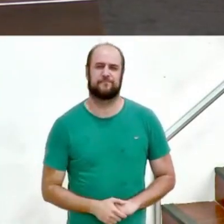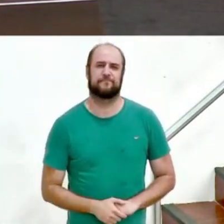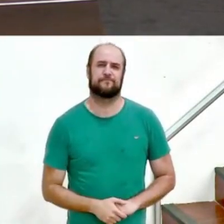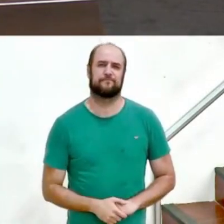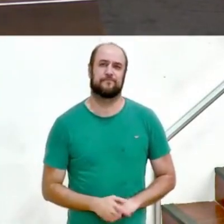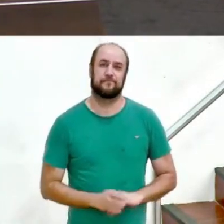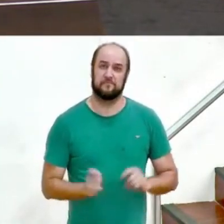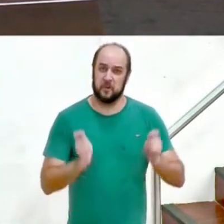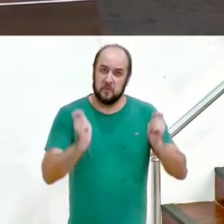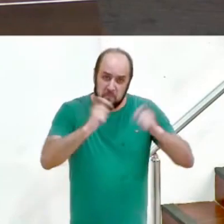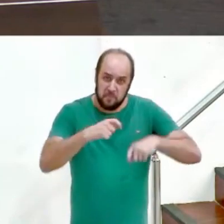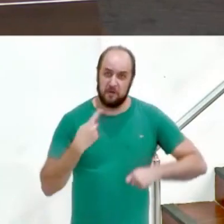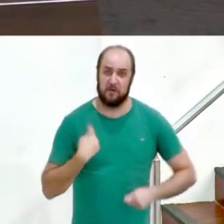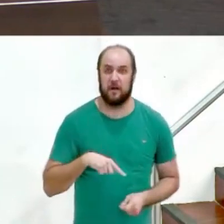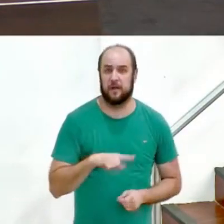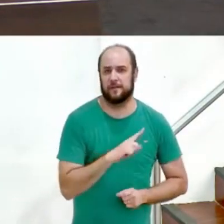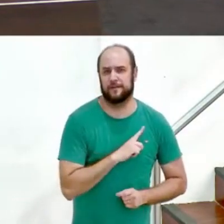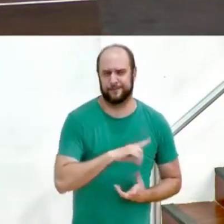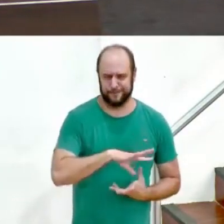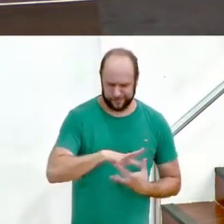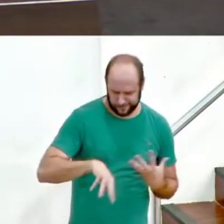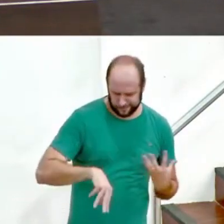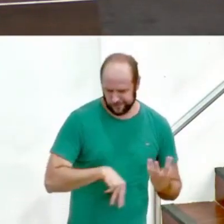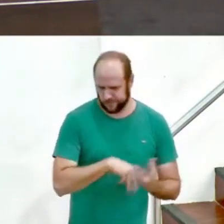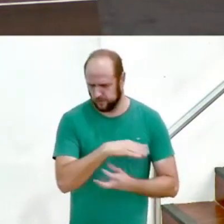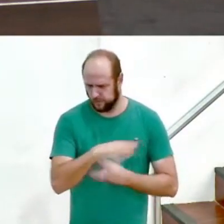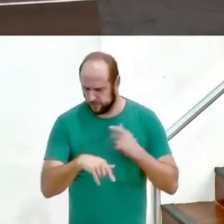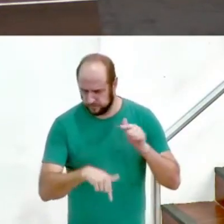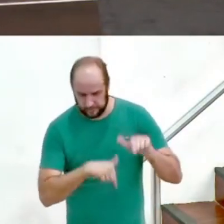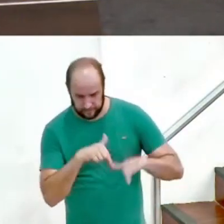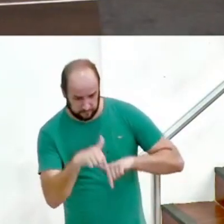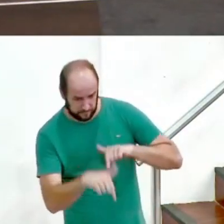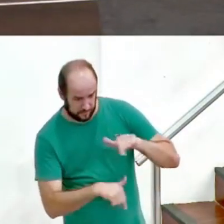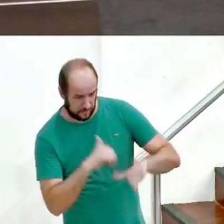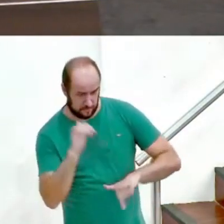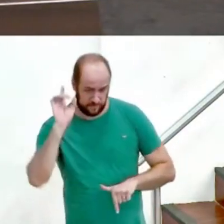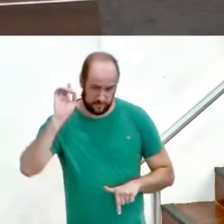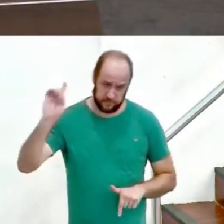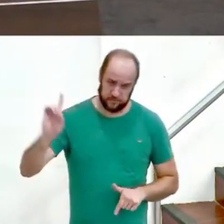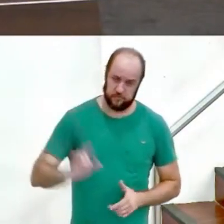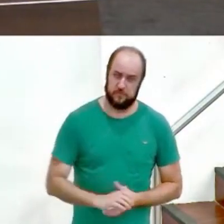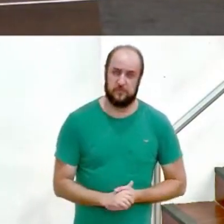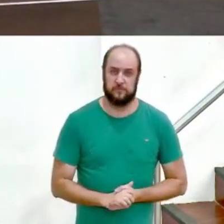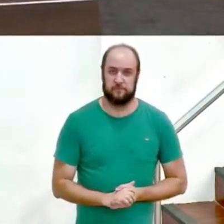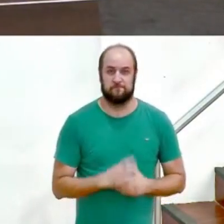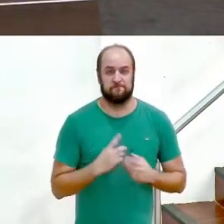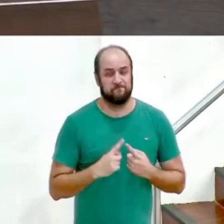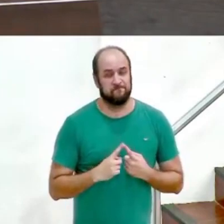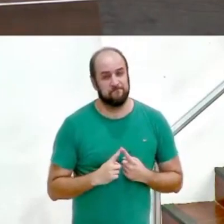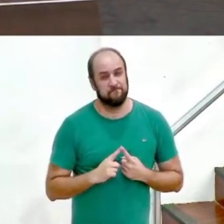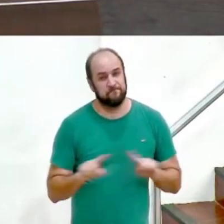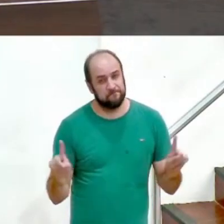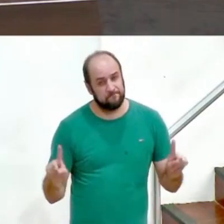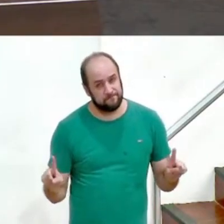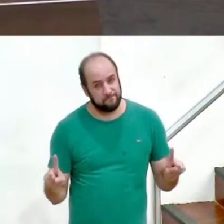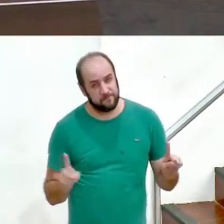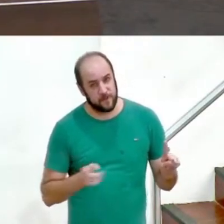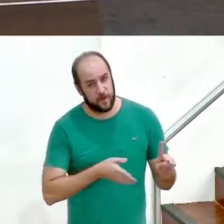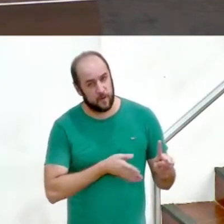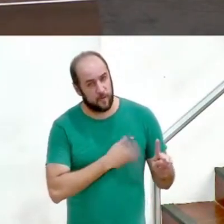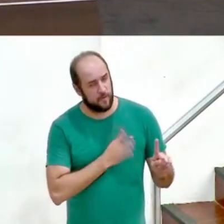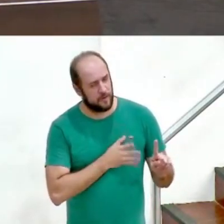Podemos estar de alguma forma envolvidos com a obra de Deus, mas com um